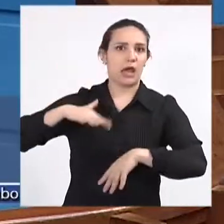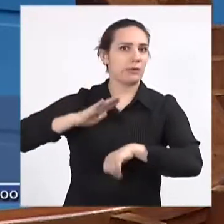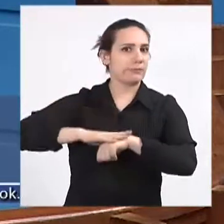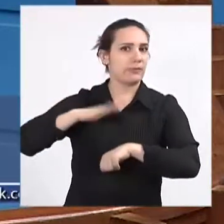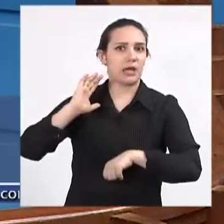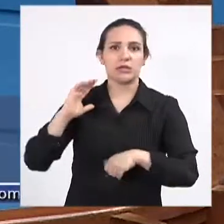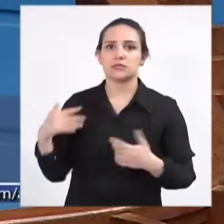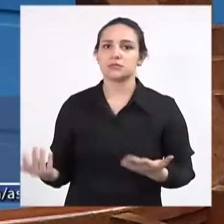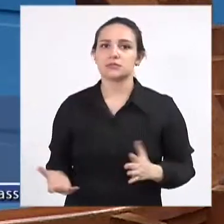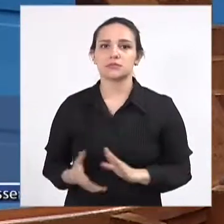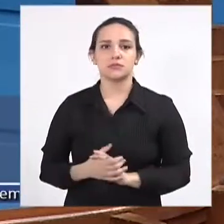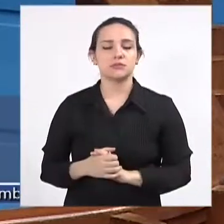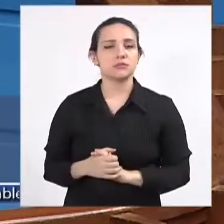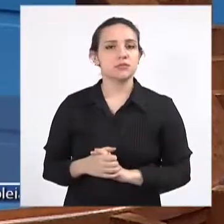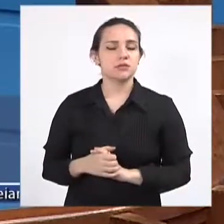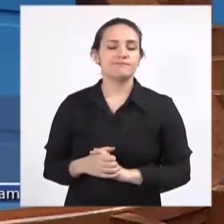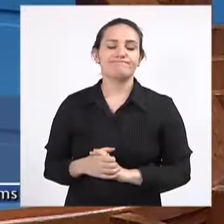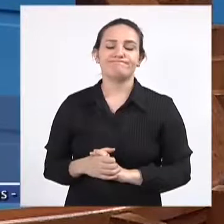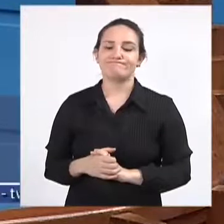Então,